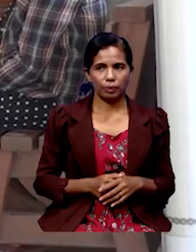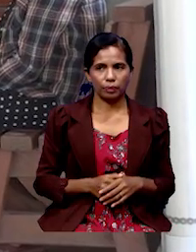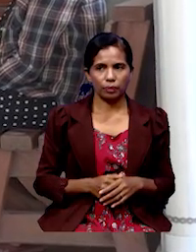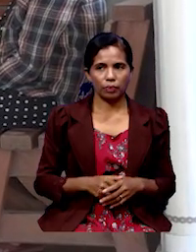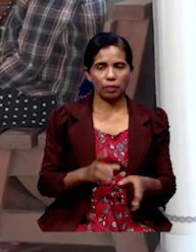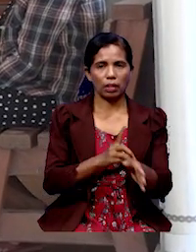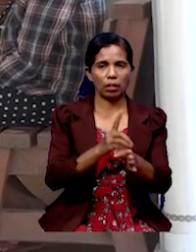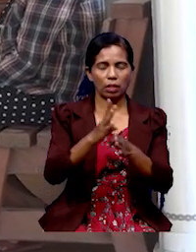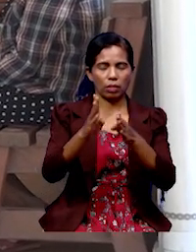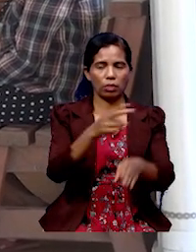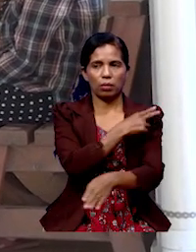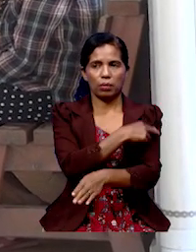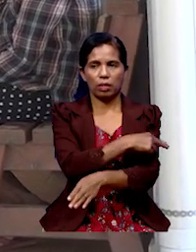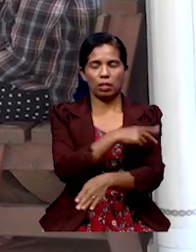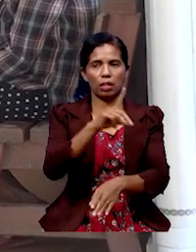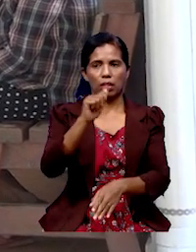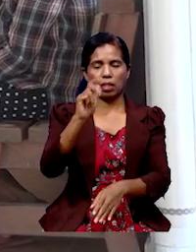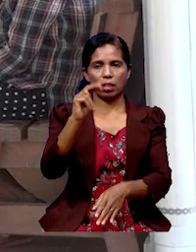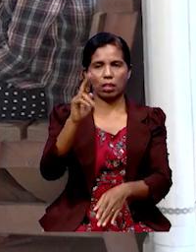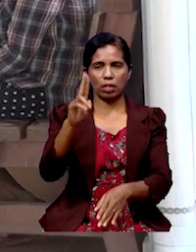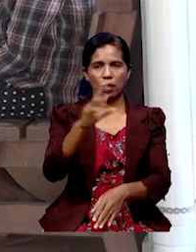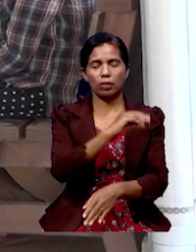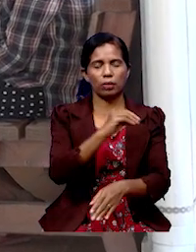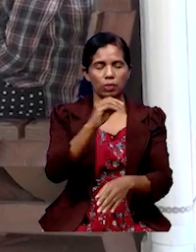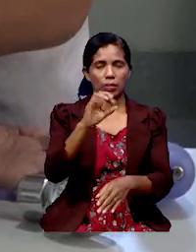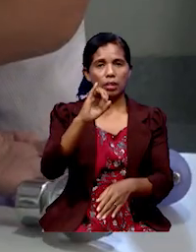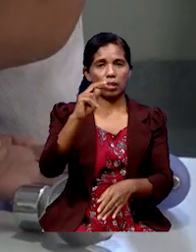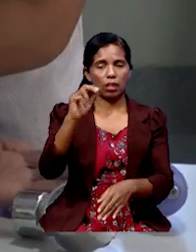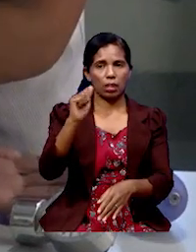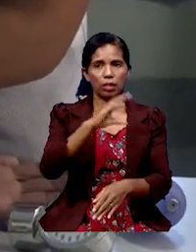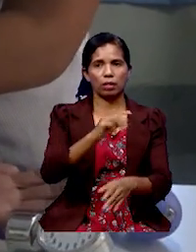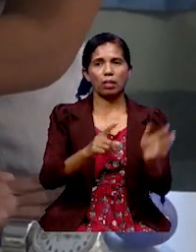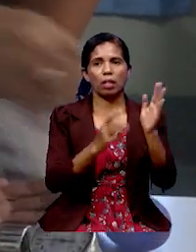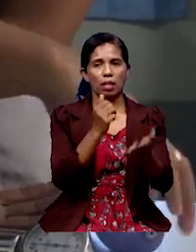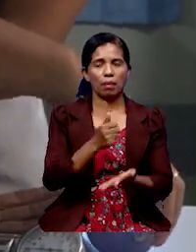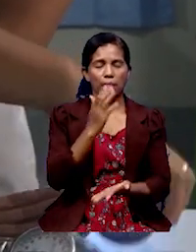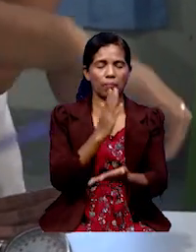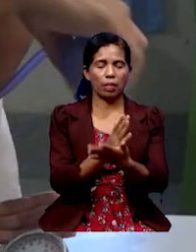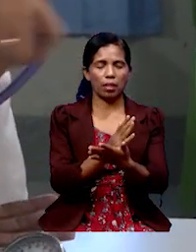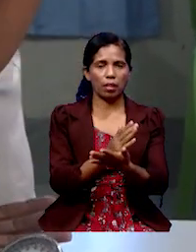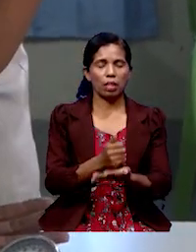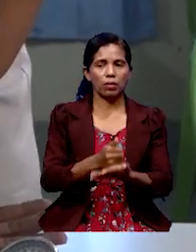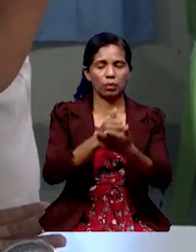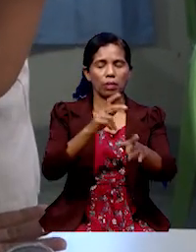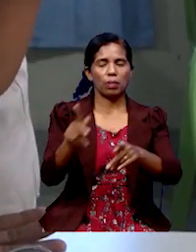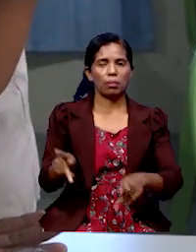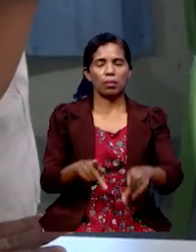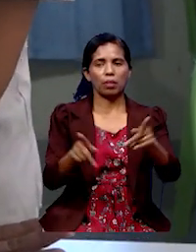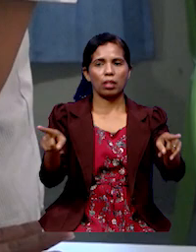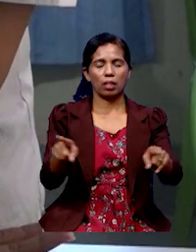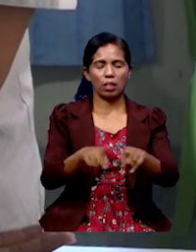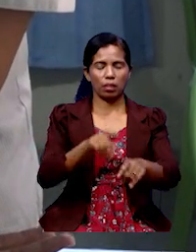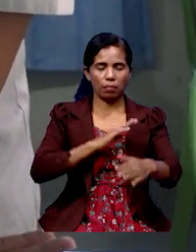Diretor Klinika Lanut Bairupite Inácio dos Santos informa razão hapar atendimento balumba publiku hanesan